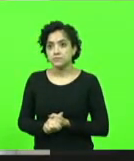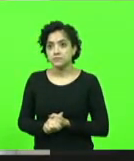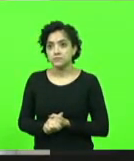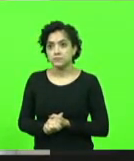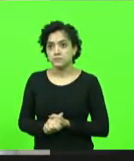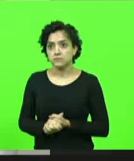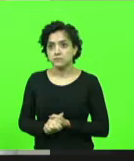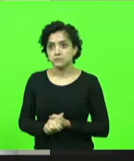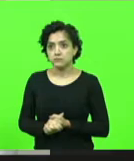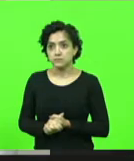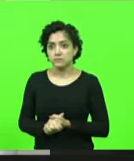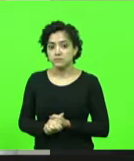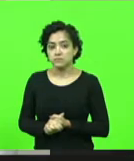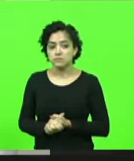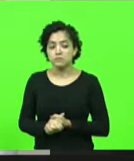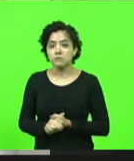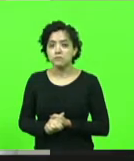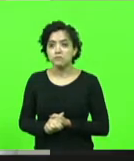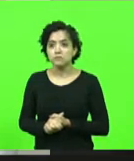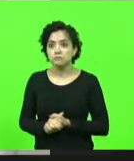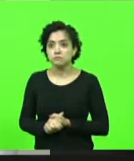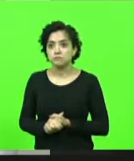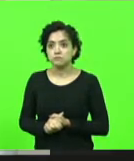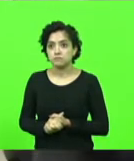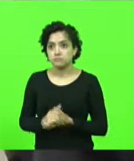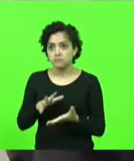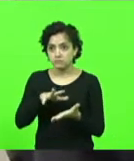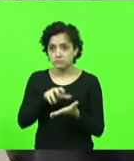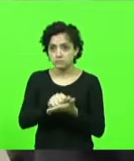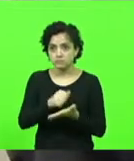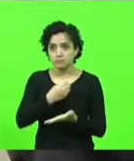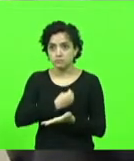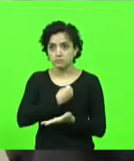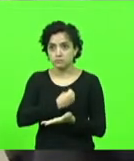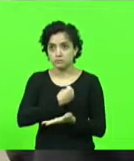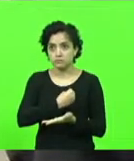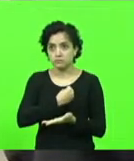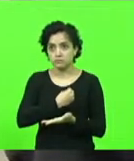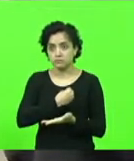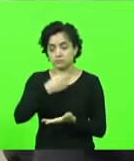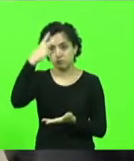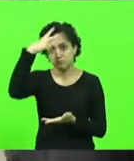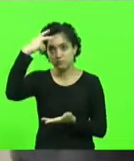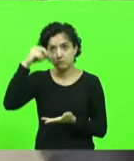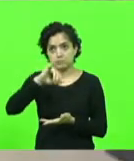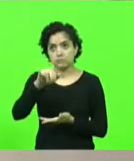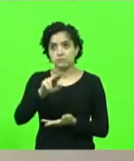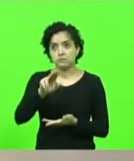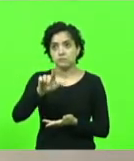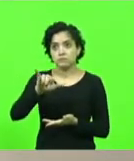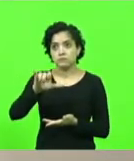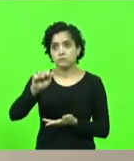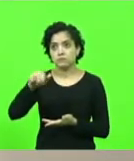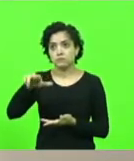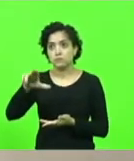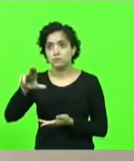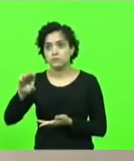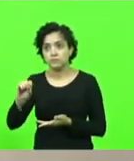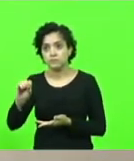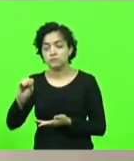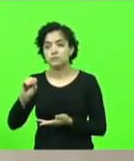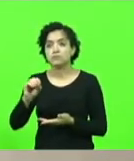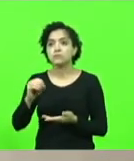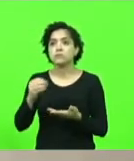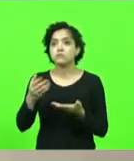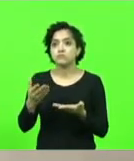E aproveito para registrar a presença aqui do prefeito Juliano de Luzerna que nos